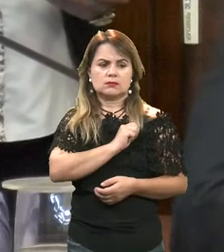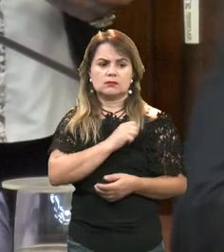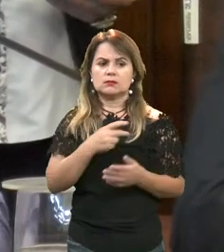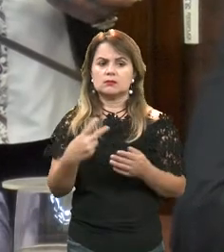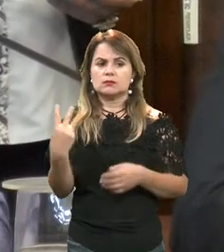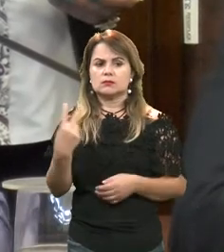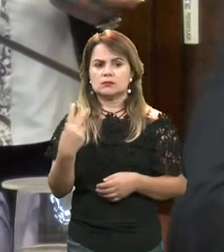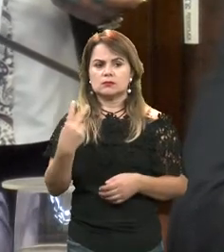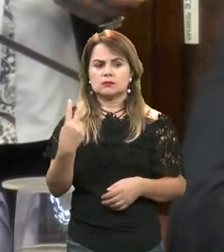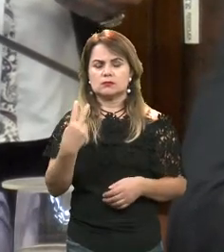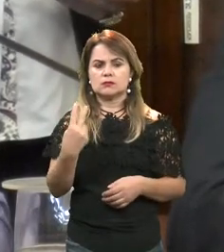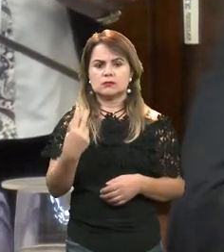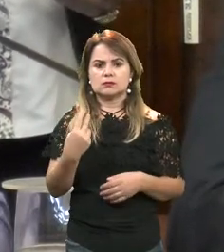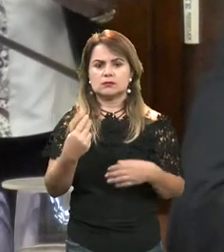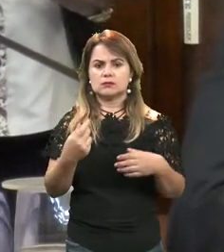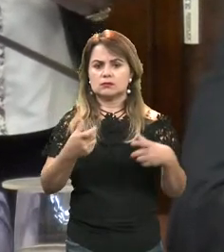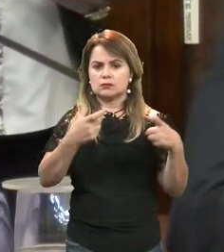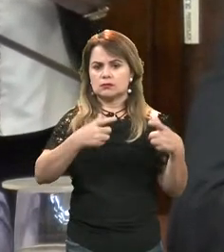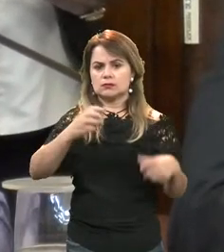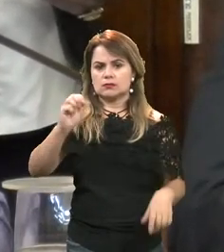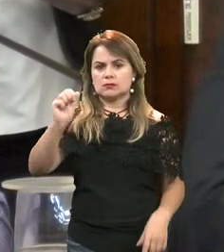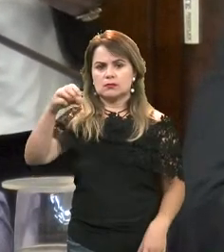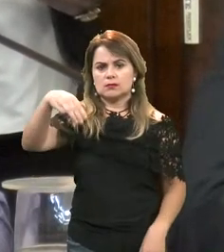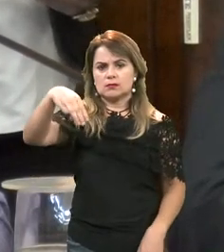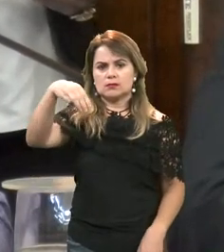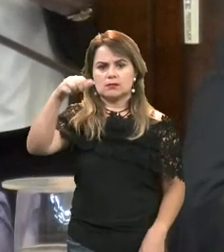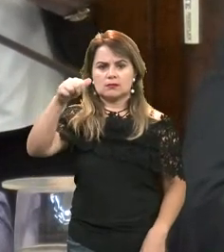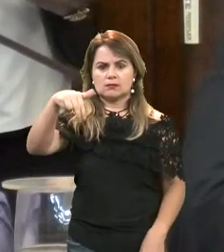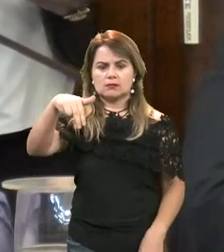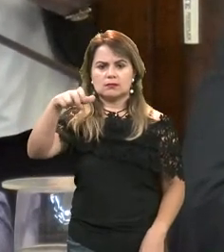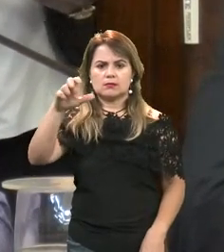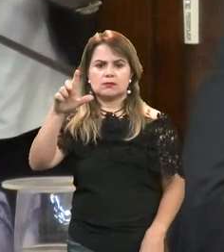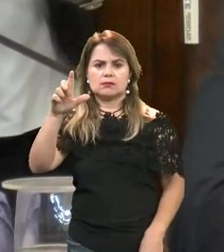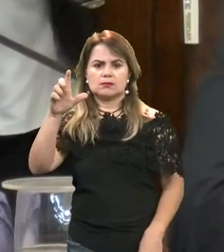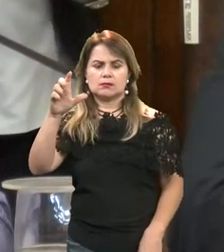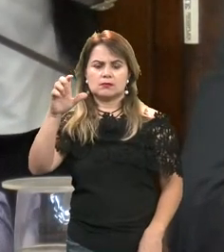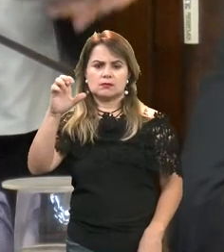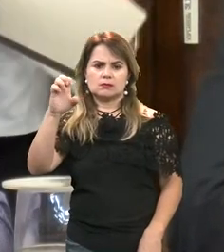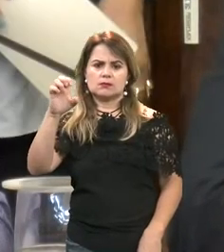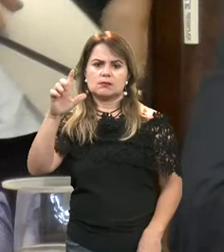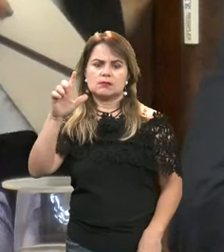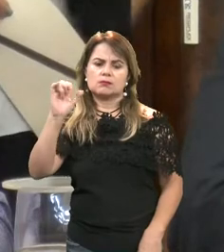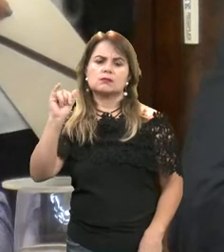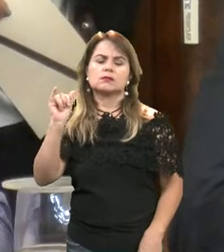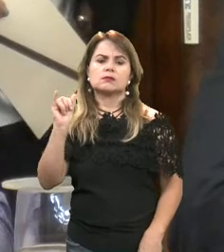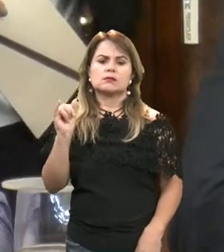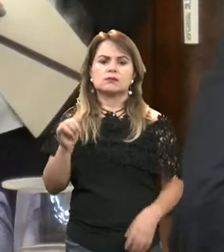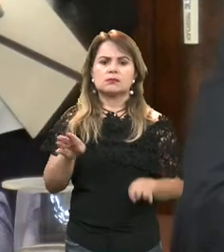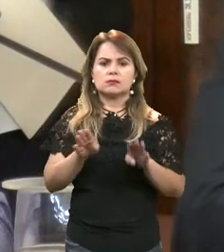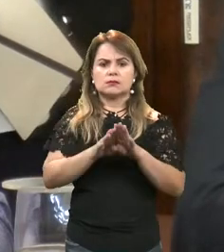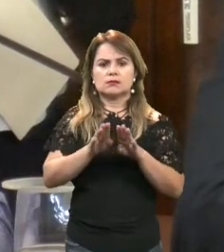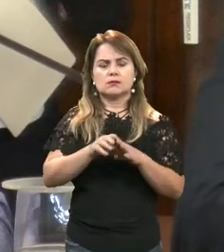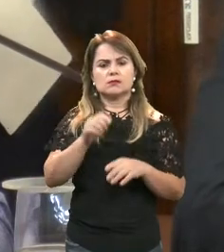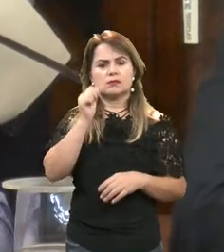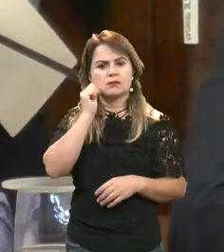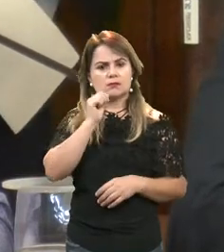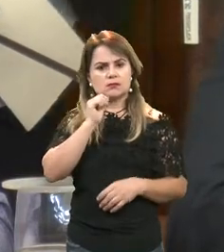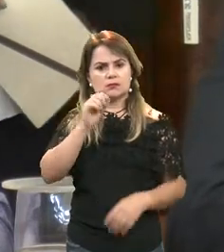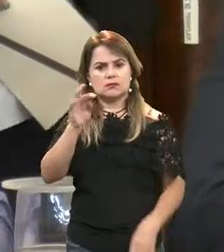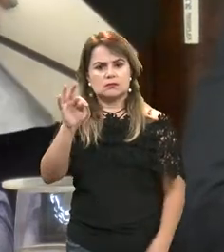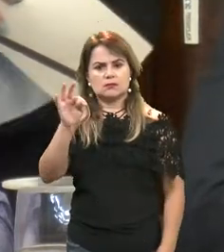da Malele, Fernanda Redondo Peixoto, terapeuta da canábica da